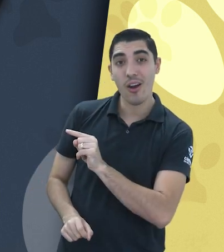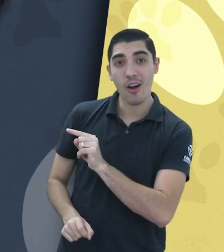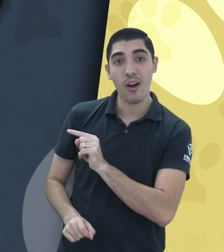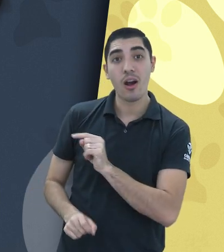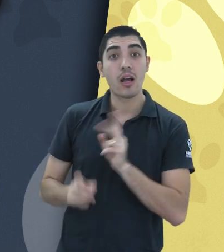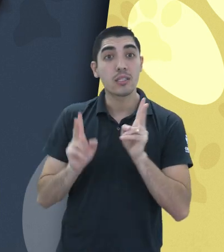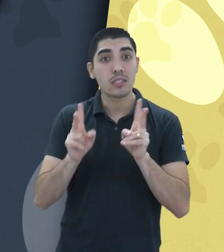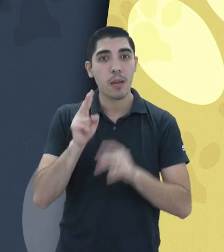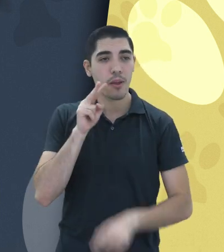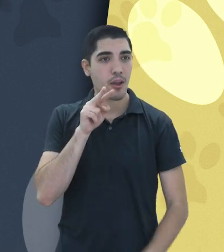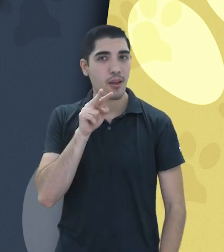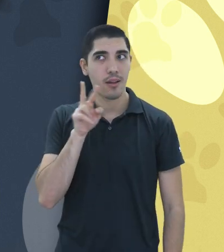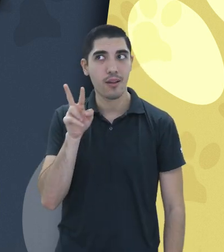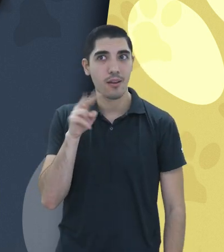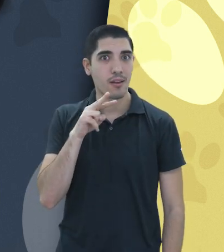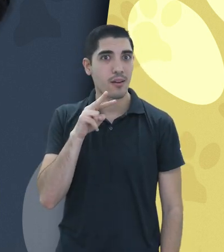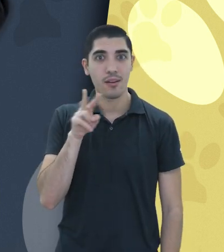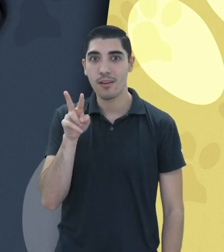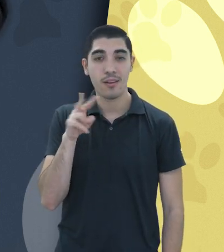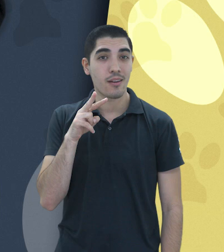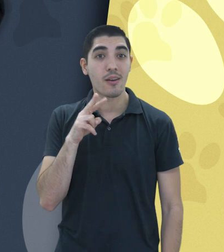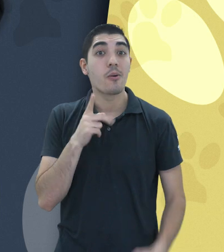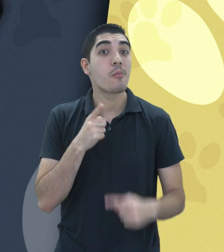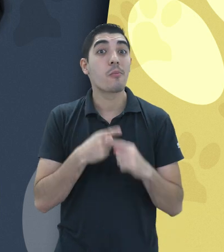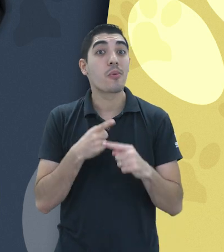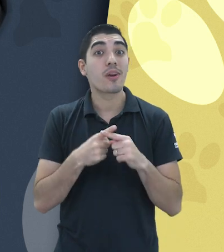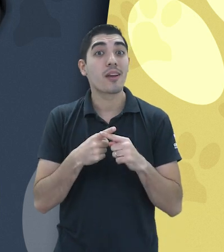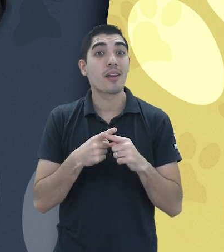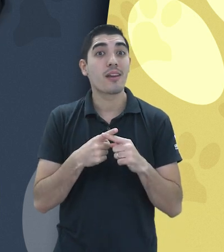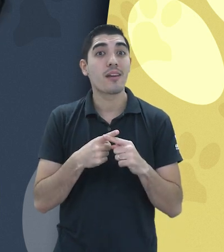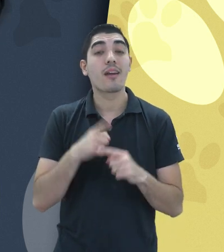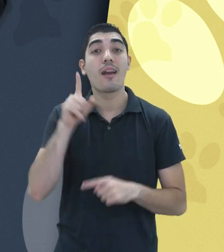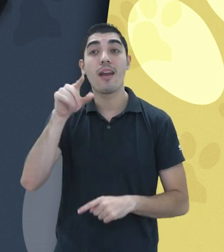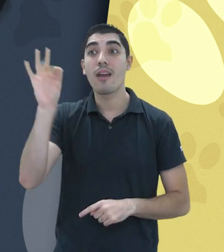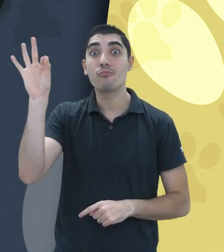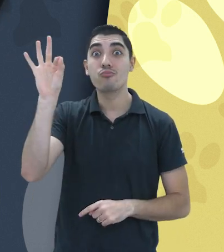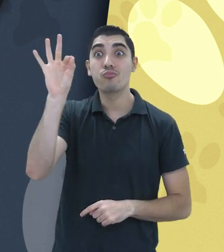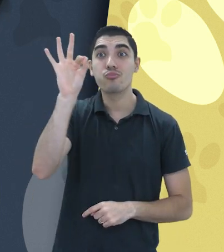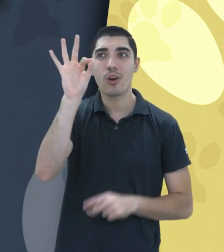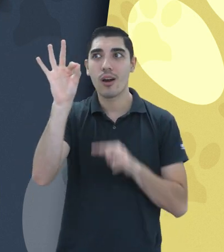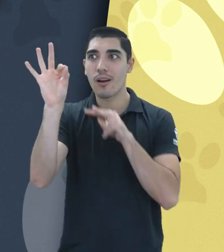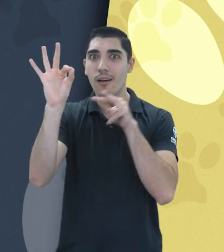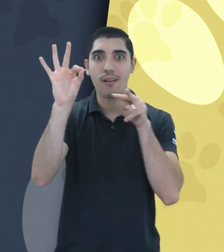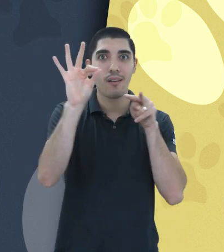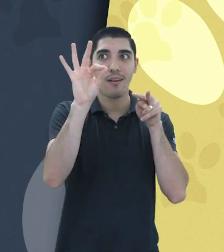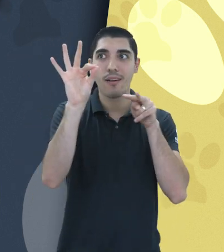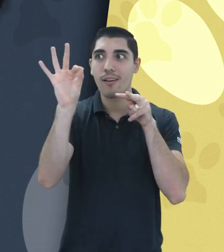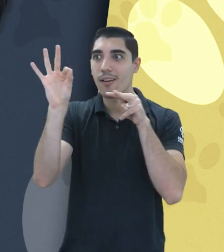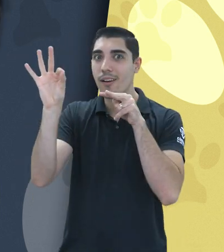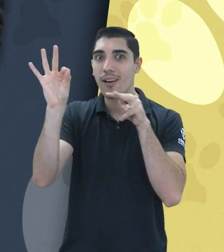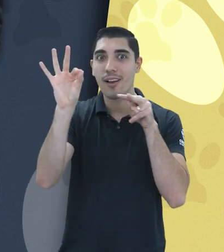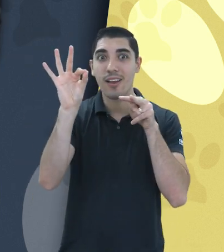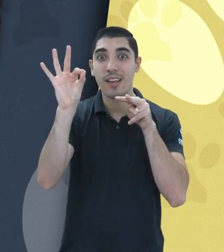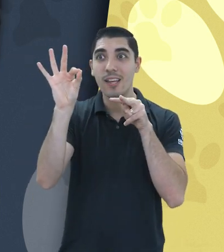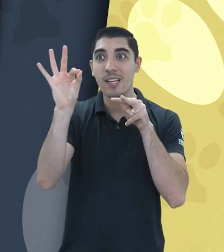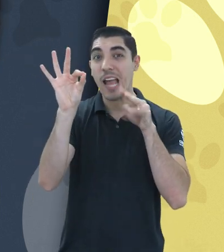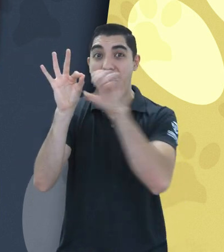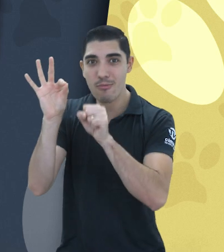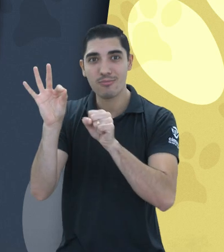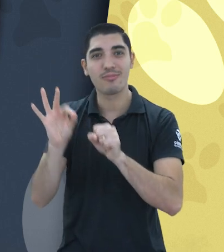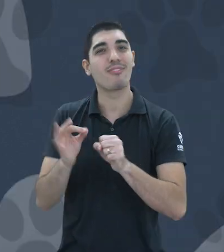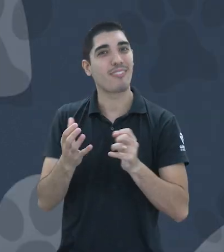olhar para os lados, porque na verdade ele está perseguindo um inseto voador e tá pronto para o